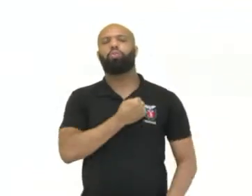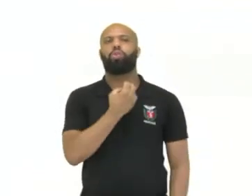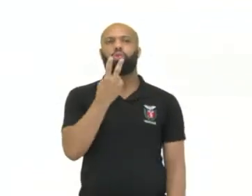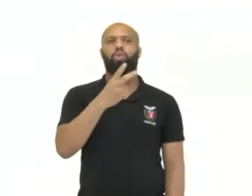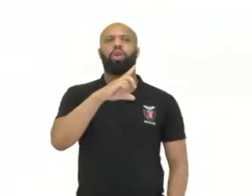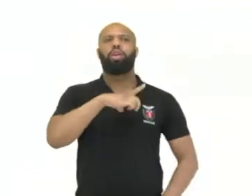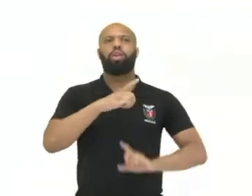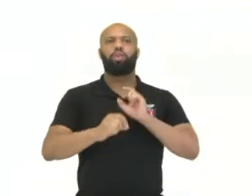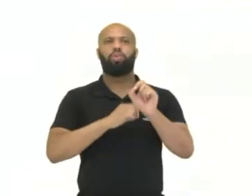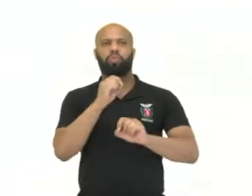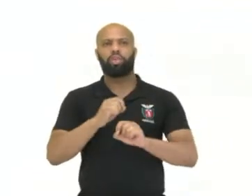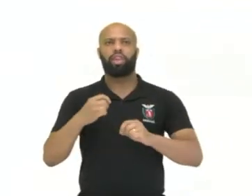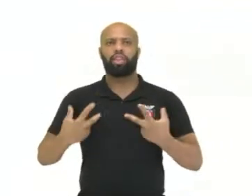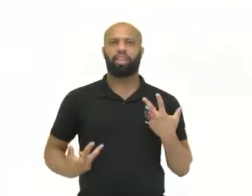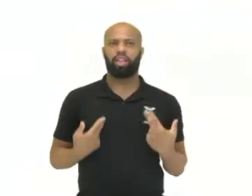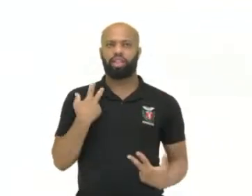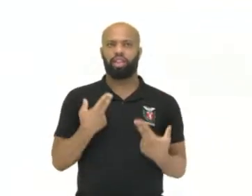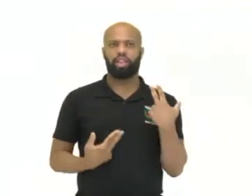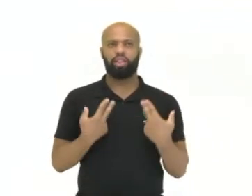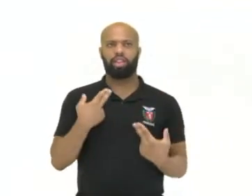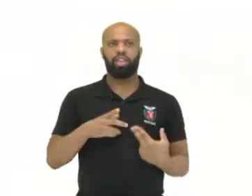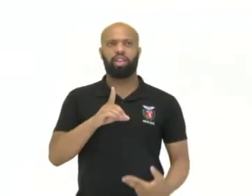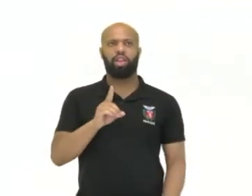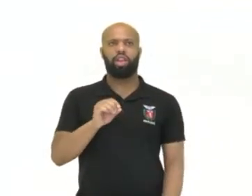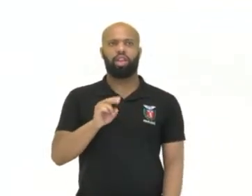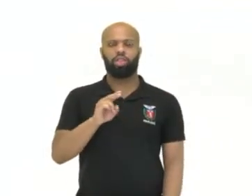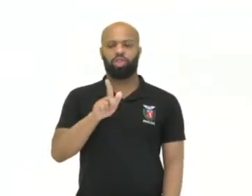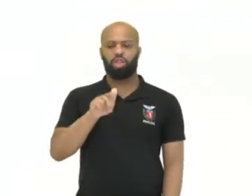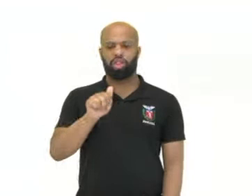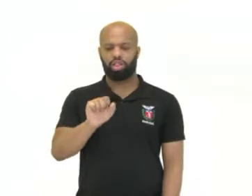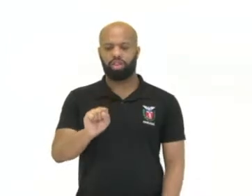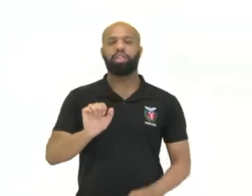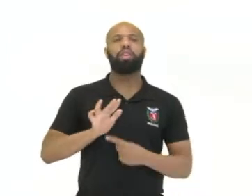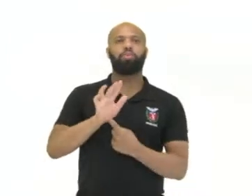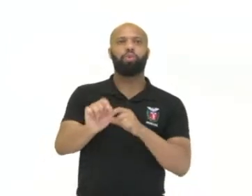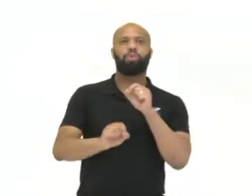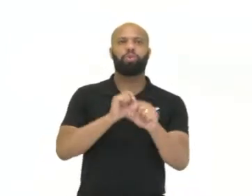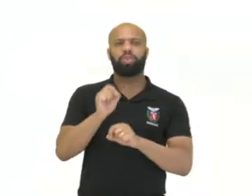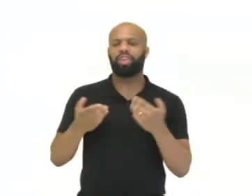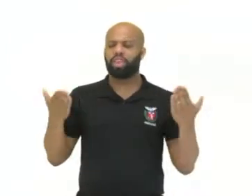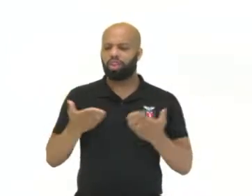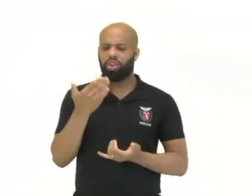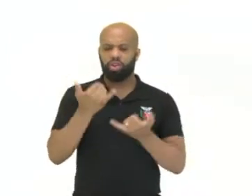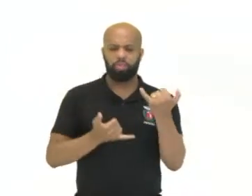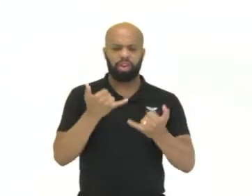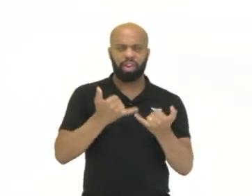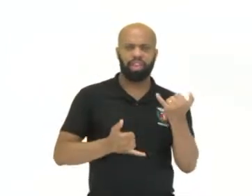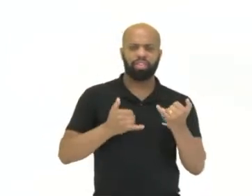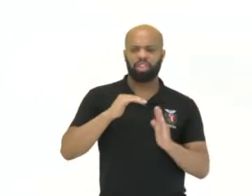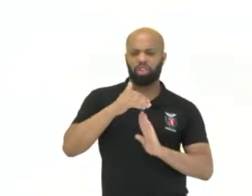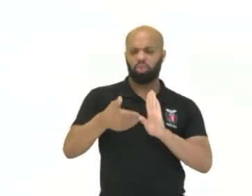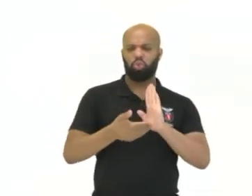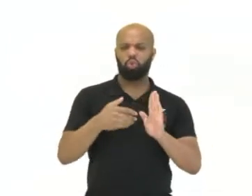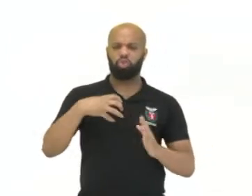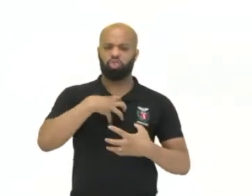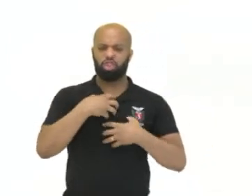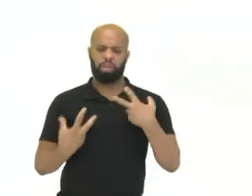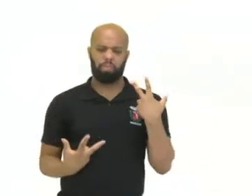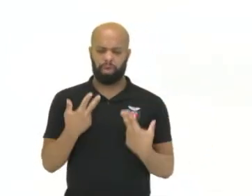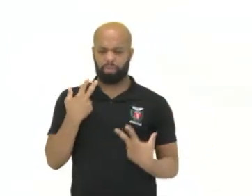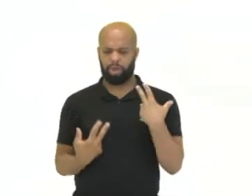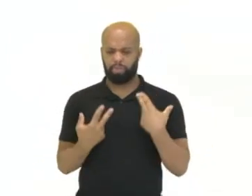Douglas Jorge, membro da Sociedade Brasileira de Cirurgia Plástica, aponta para a banalização das intervenções